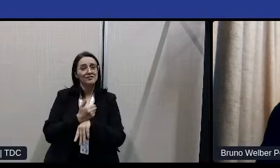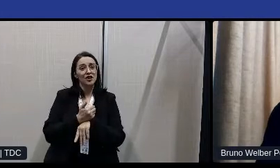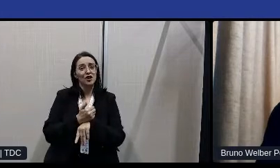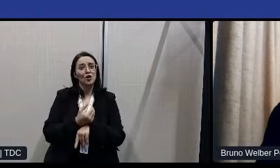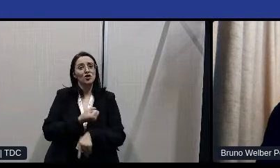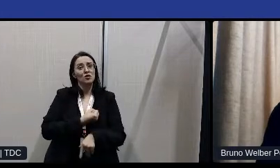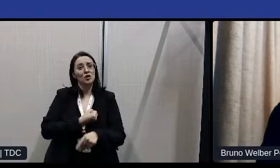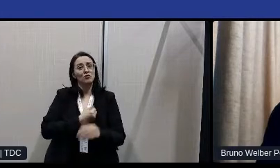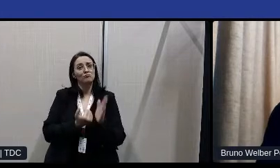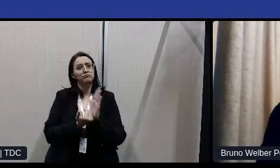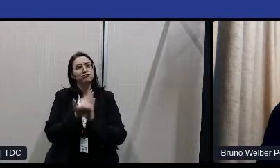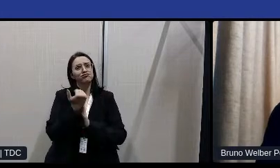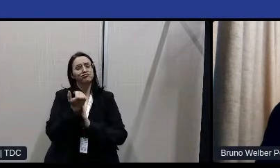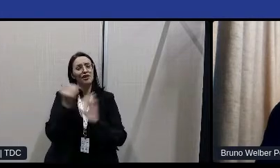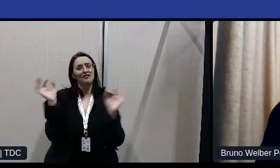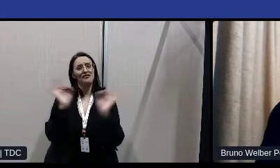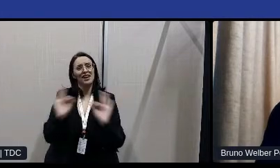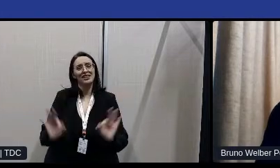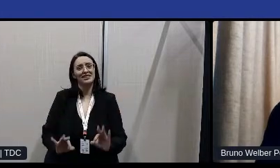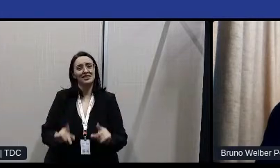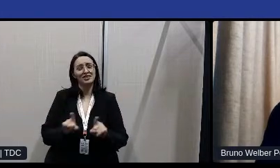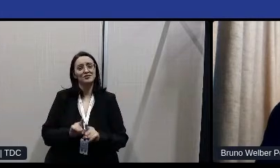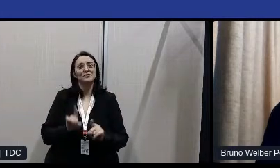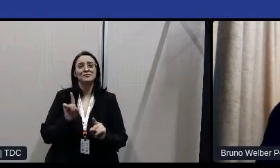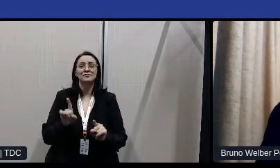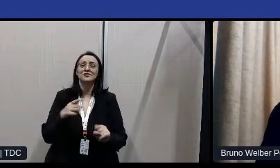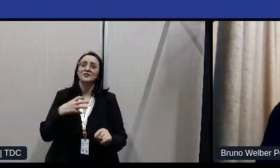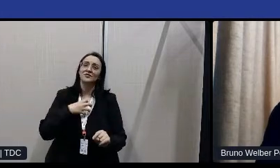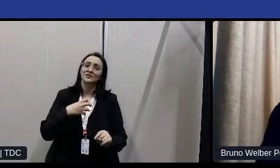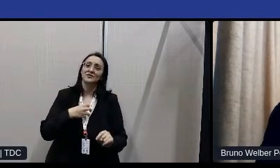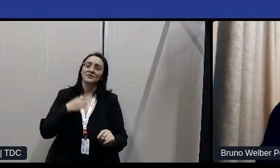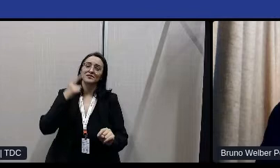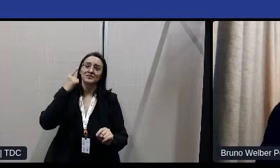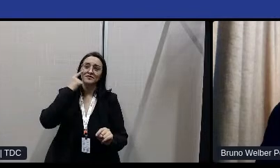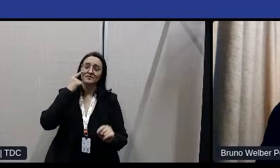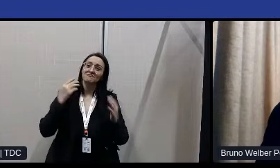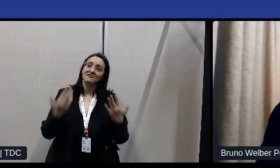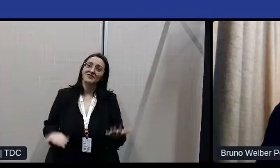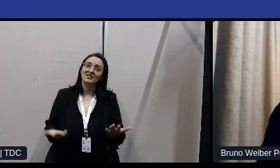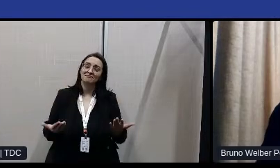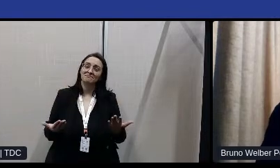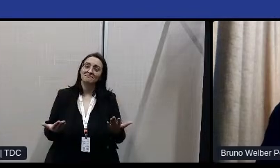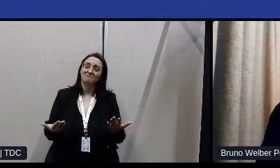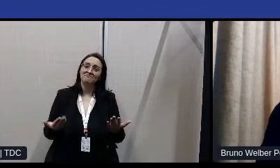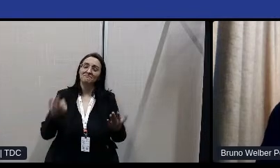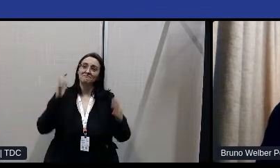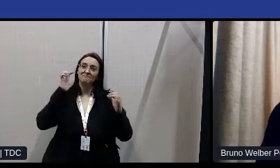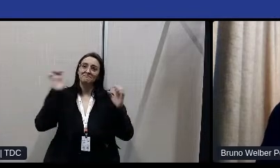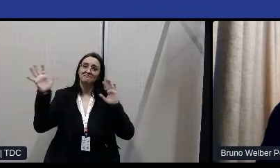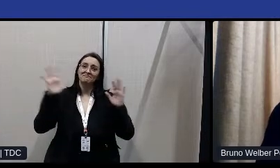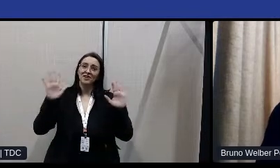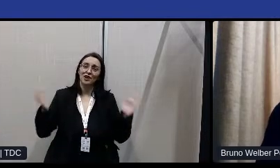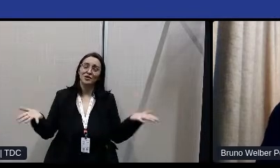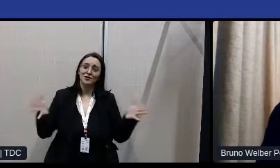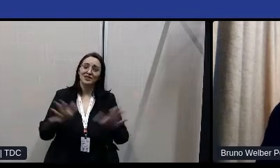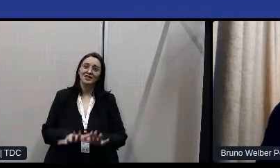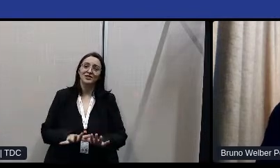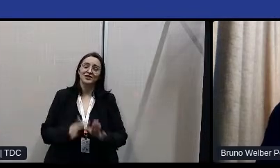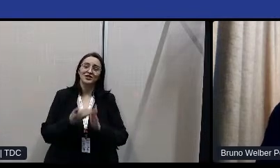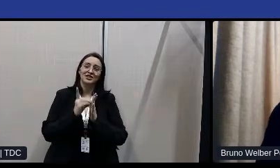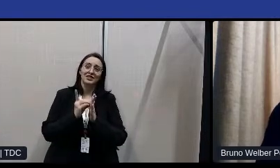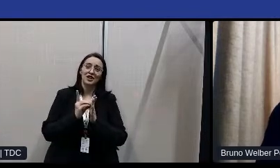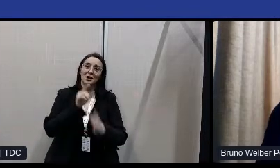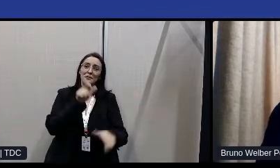para a gente foi muito feliz, no sentido que a gente pensa, enfim, a inclusão digital das pessoas com deficiência está